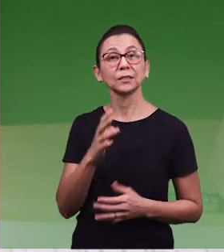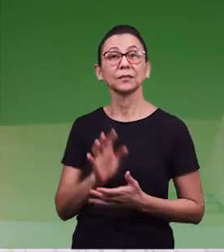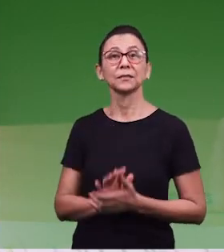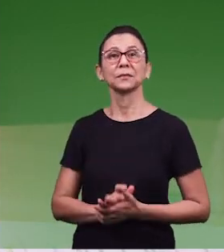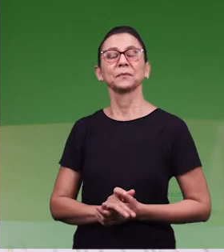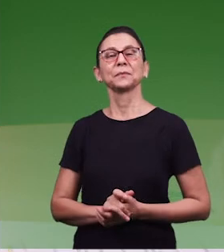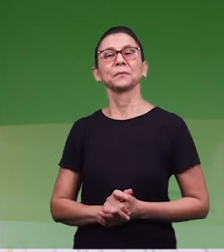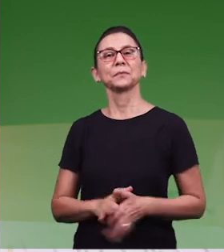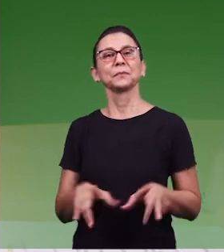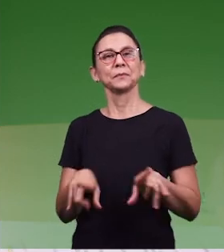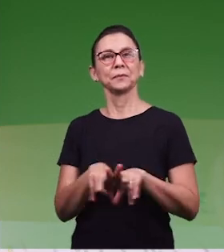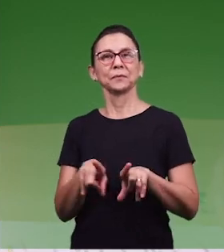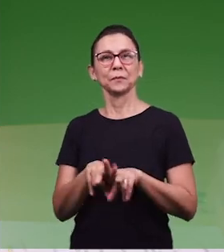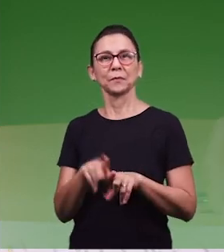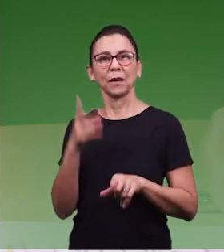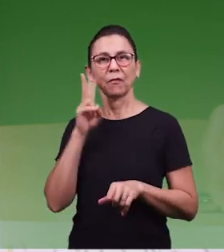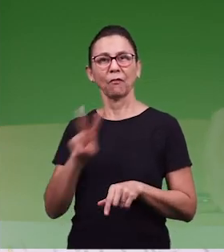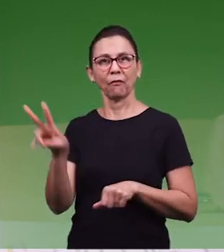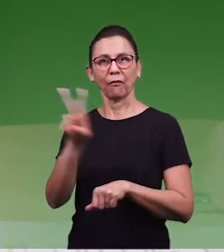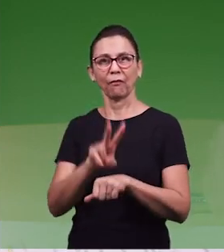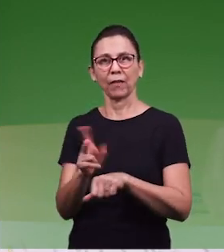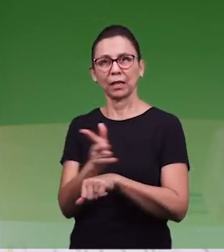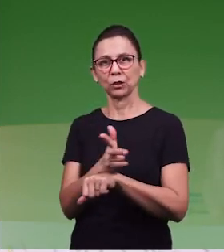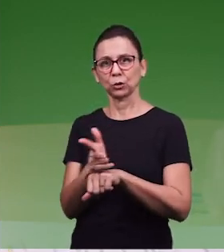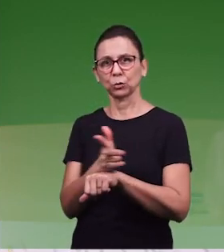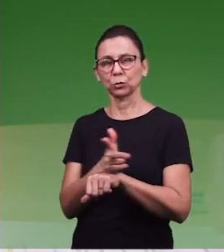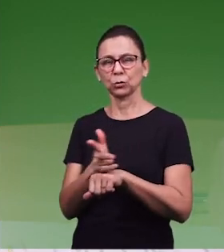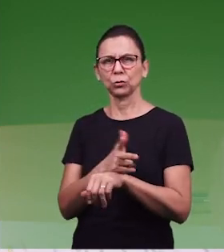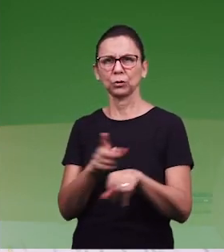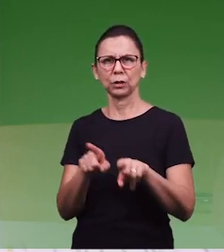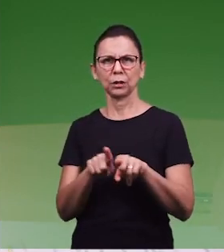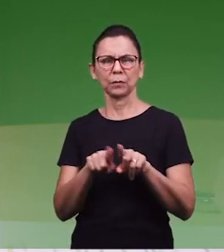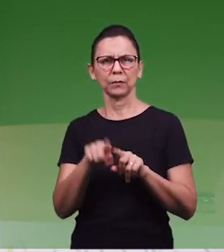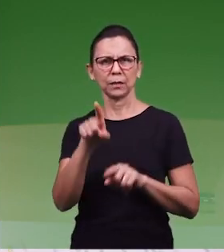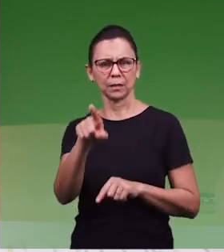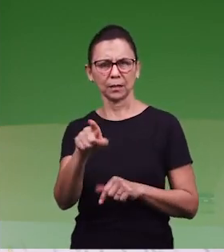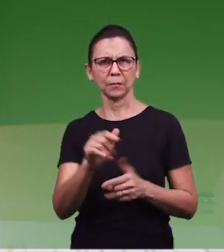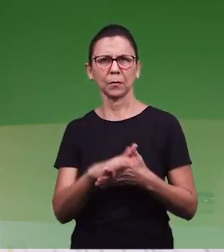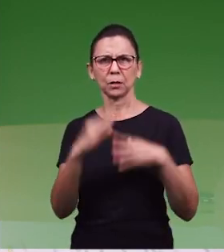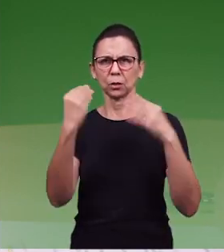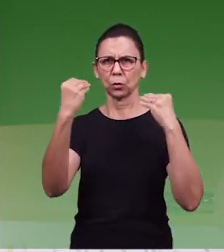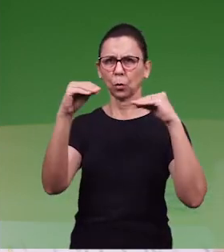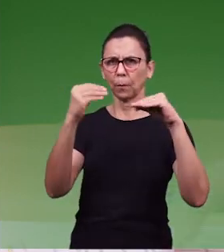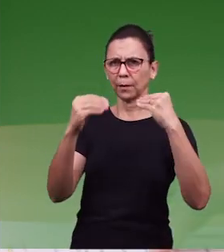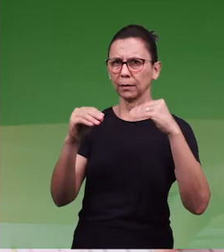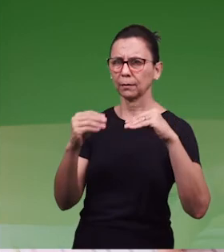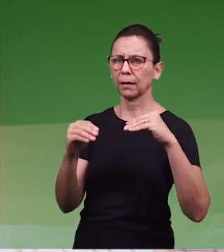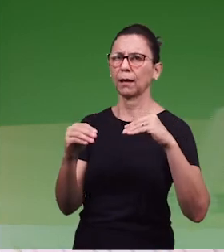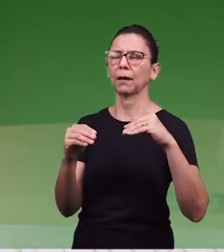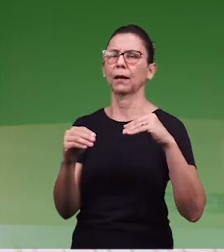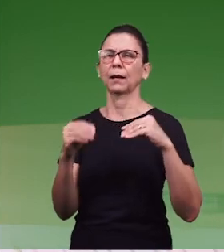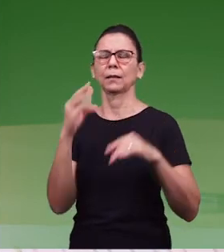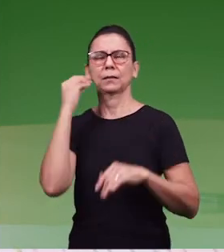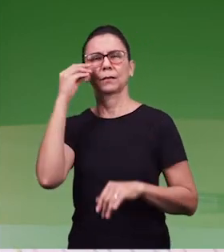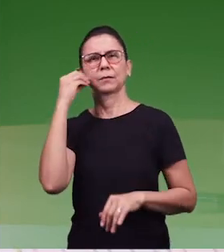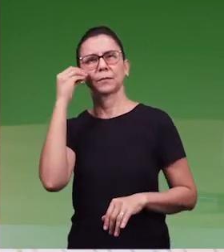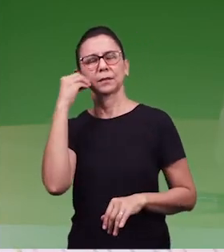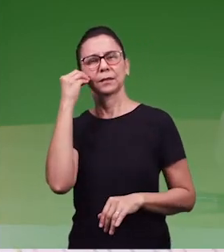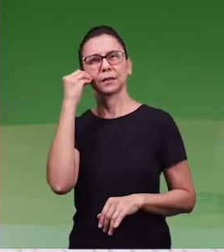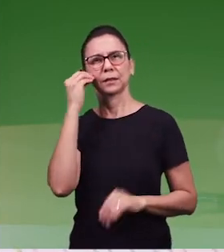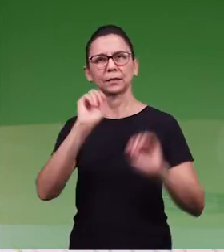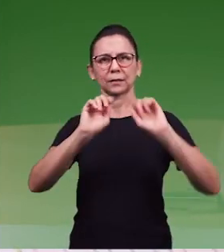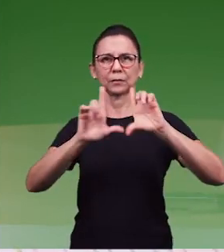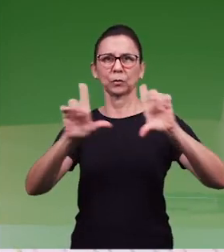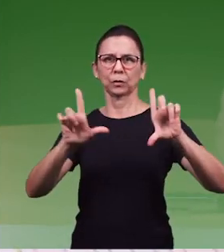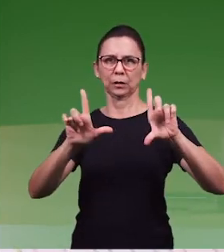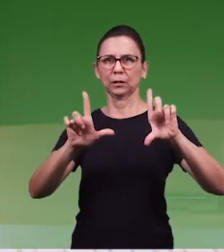Facebook da Rádio Manaim, onde você pode, inclusive, inserir o seu comentário e falar sobre a experiência deste programa na sua vida, aquilo